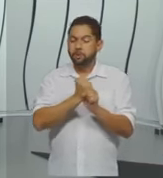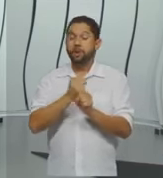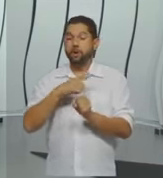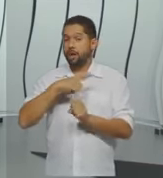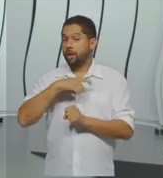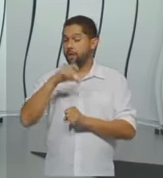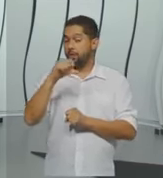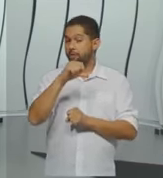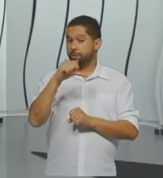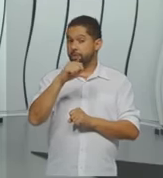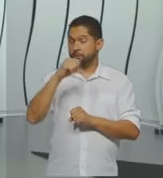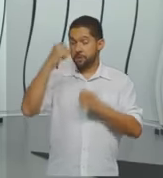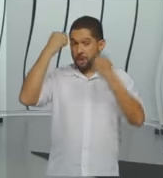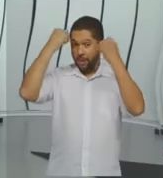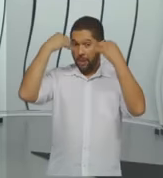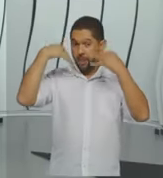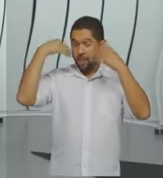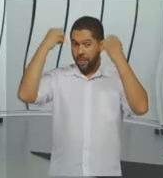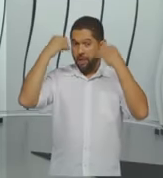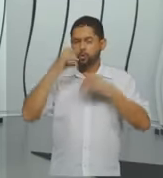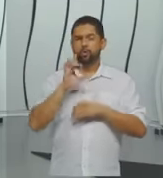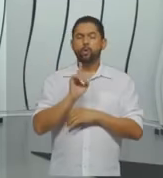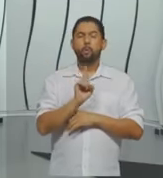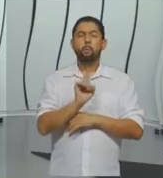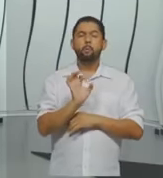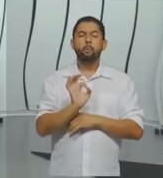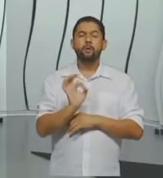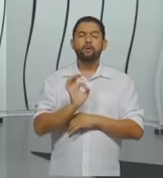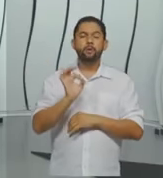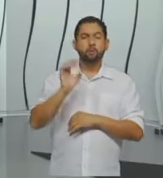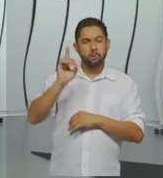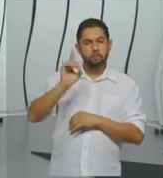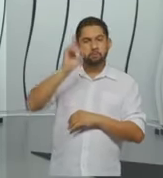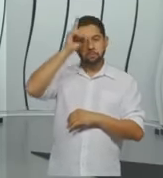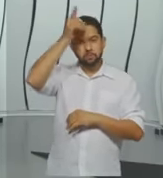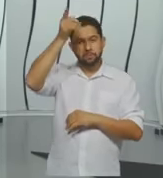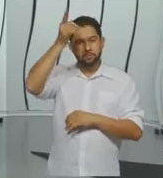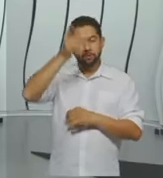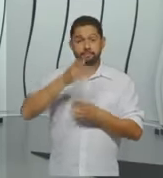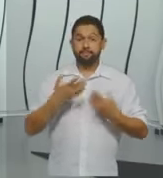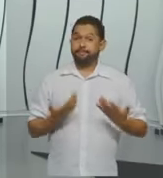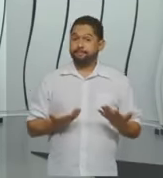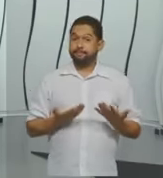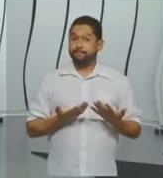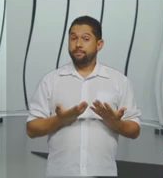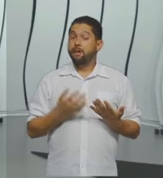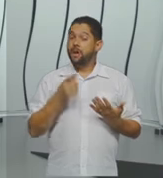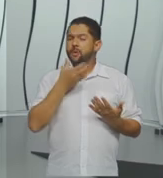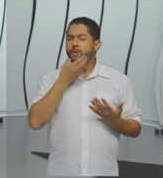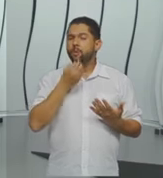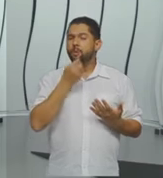transpiração e 1% de inspiração, né? Então, o Kepler, depois de muito